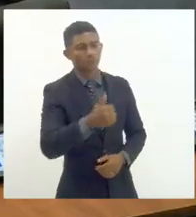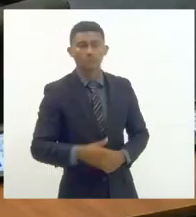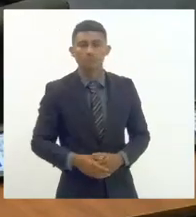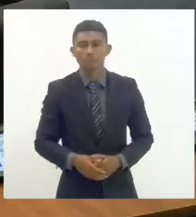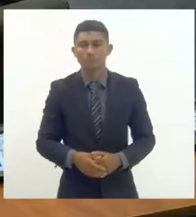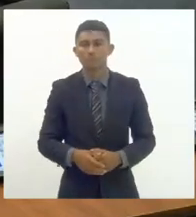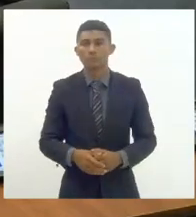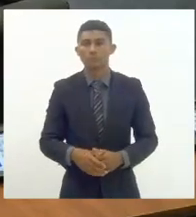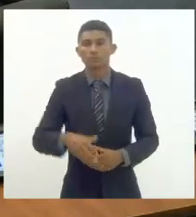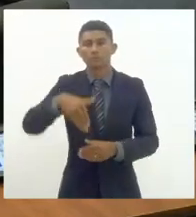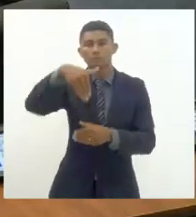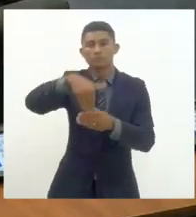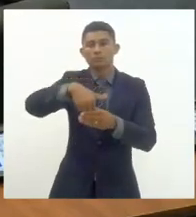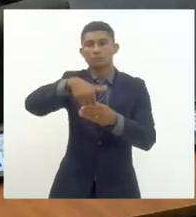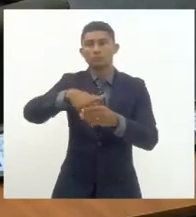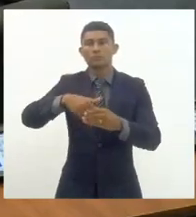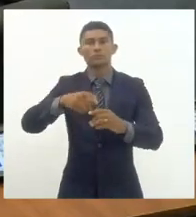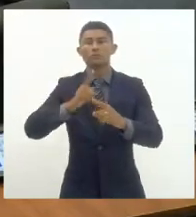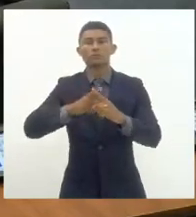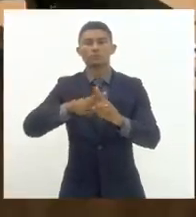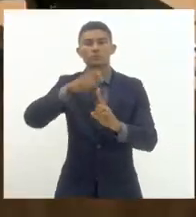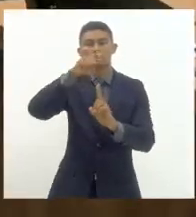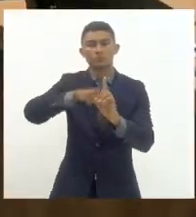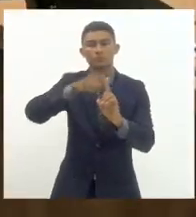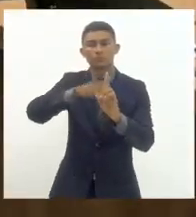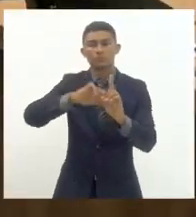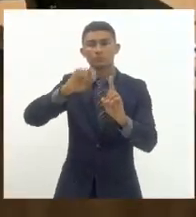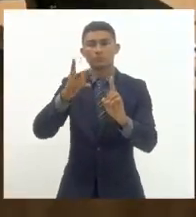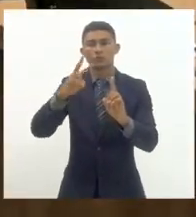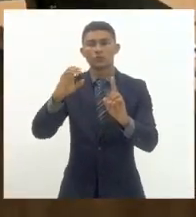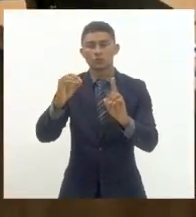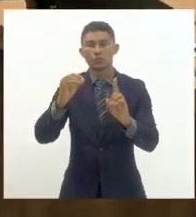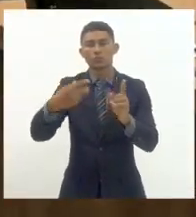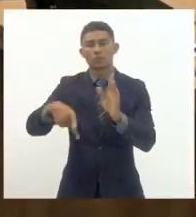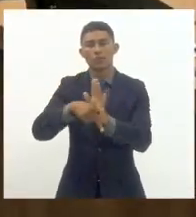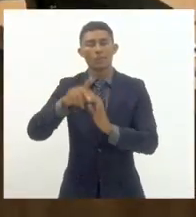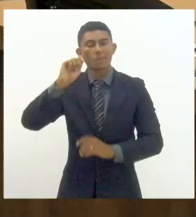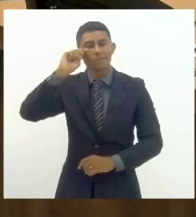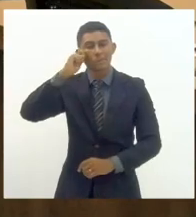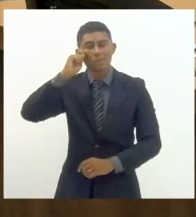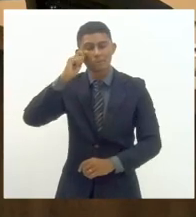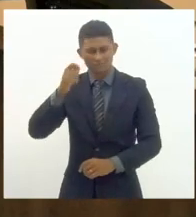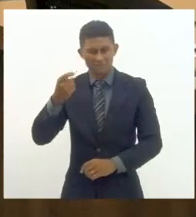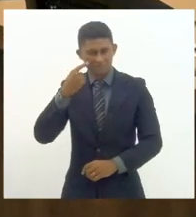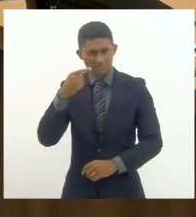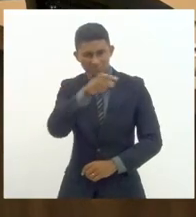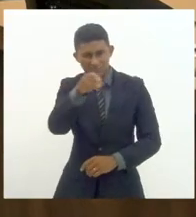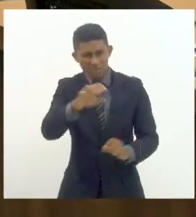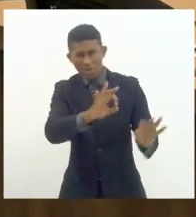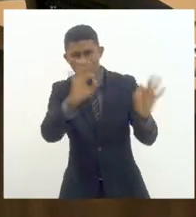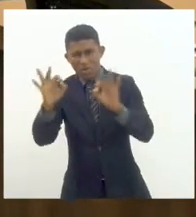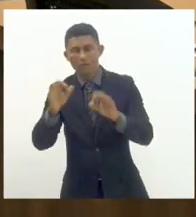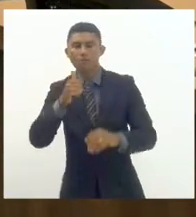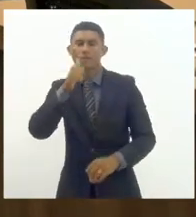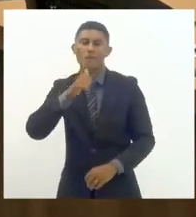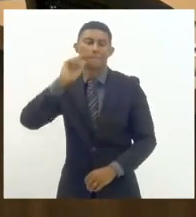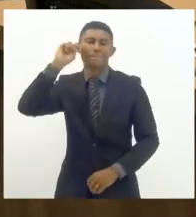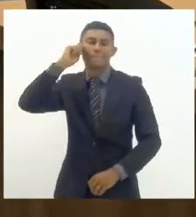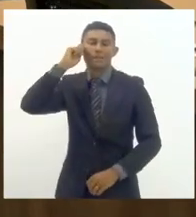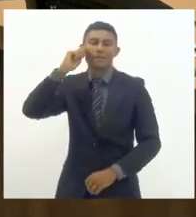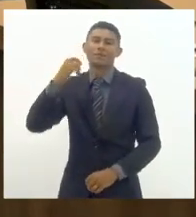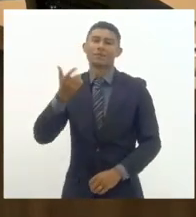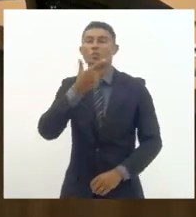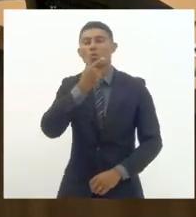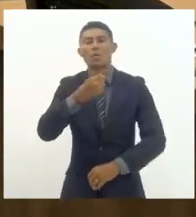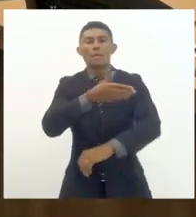verdade, declarar voto ao Júlio das Pretas. Como acabamos de assistir aqui agora, as mulheres pretas fazem os